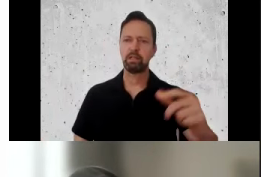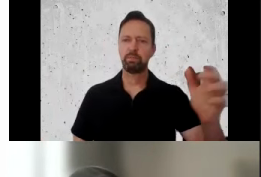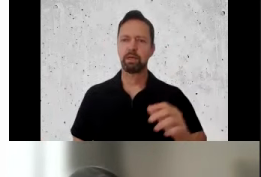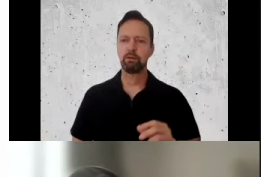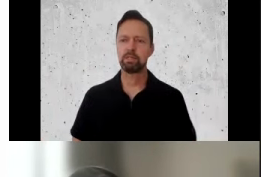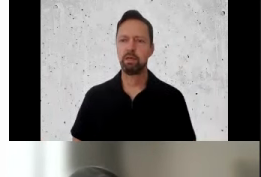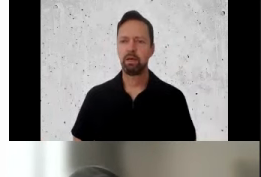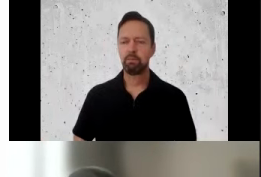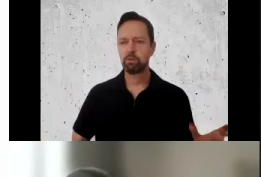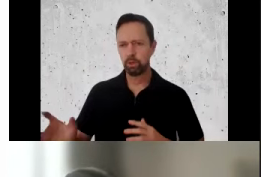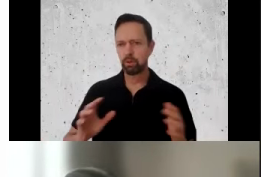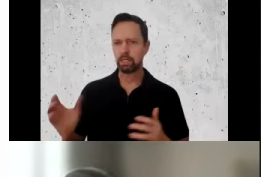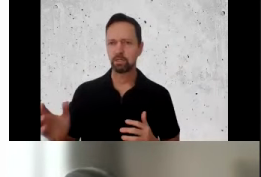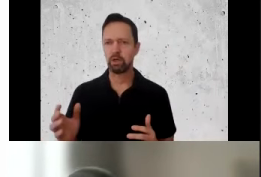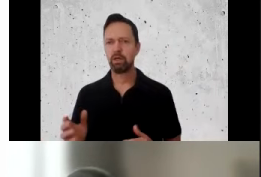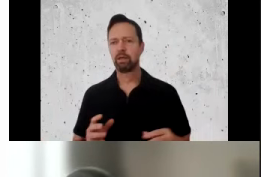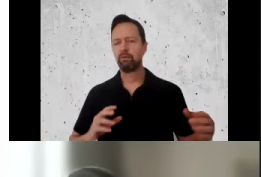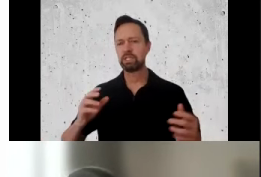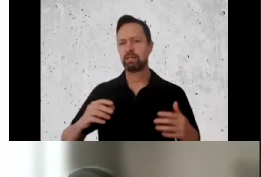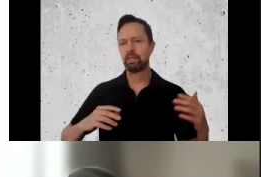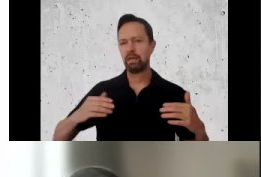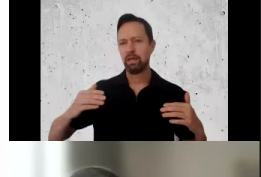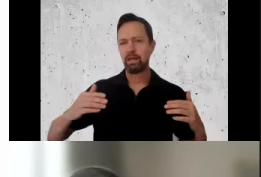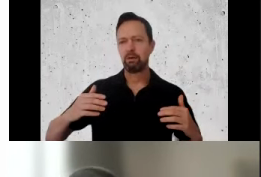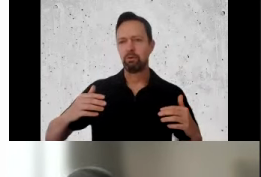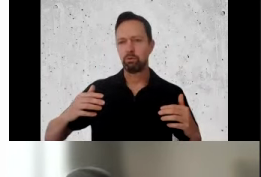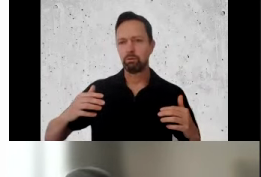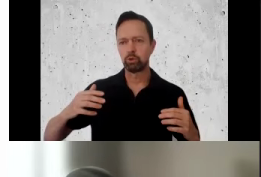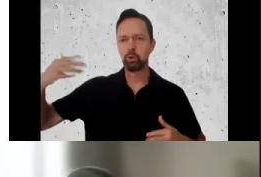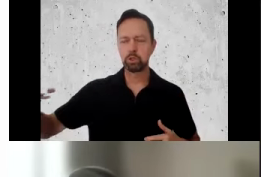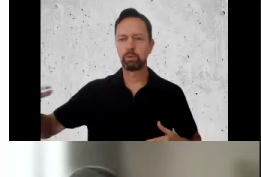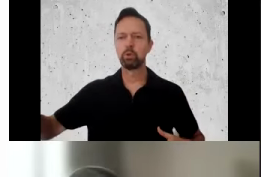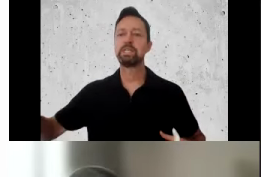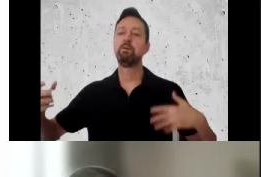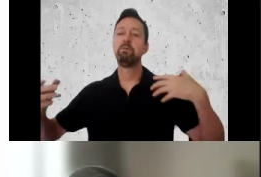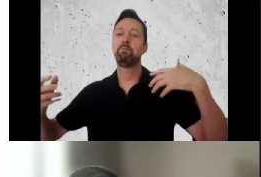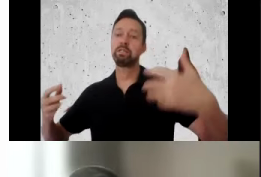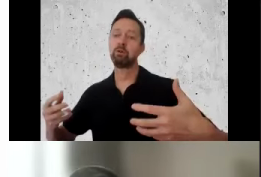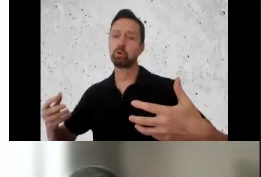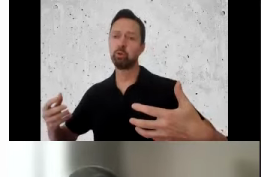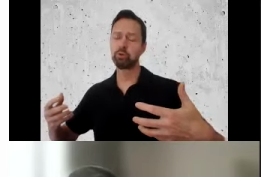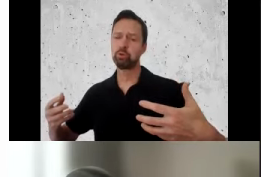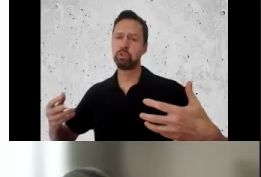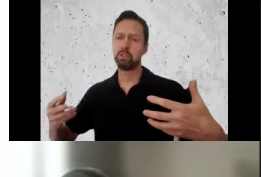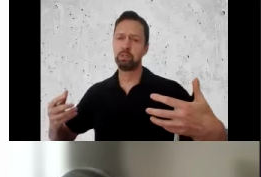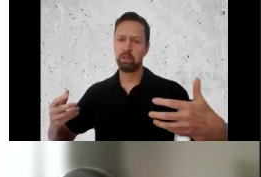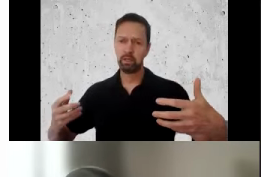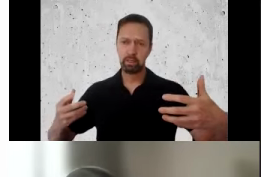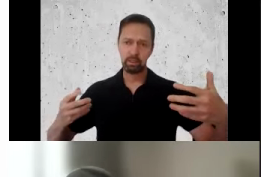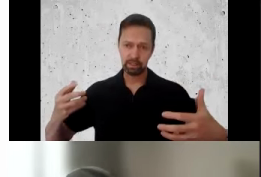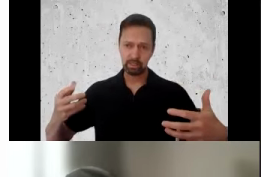difícil entender explicando assim. Mas o ponto é esse, é só que você tem os custos de produção, mas tem os custos